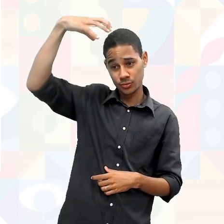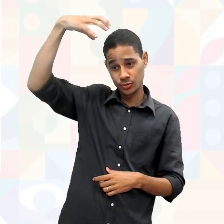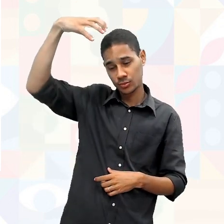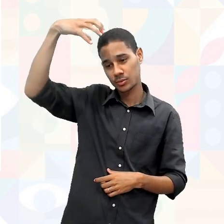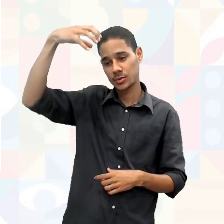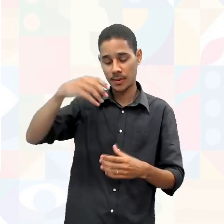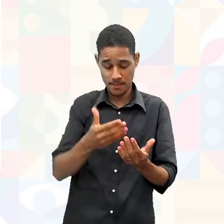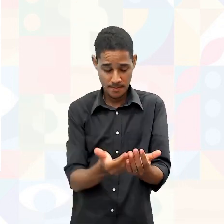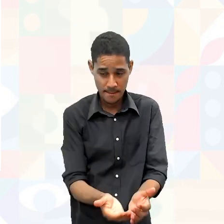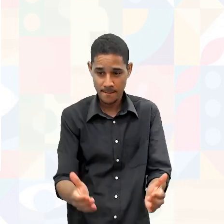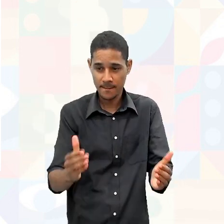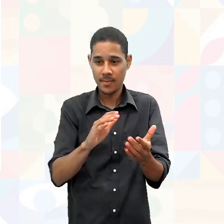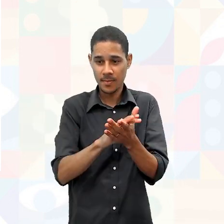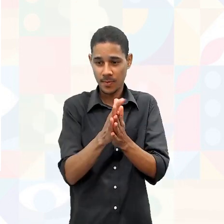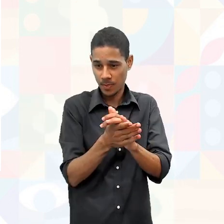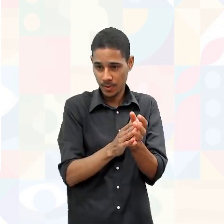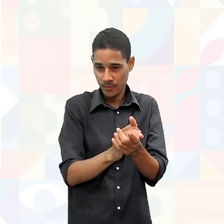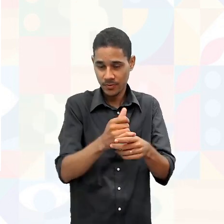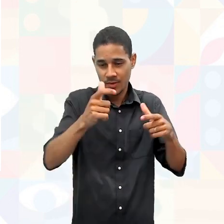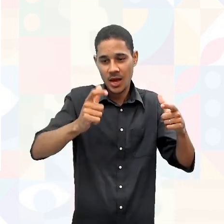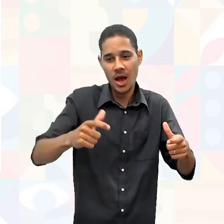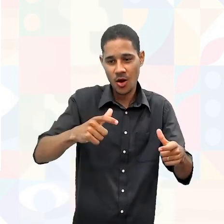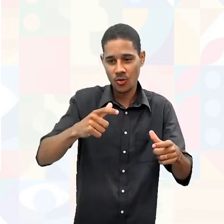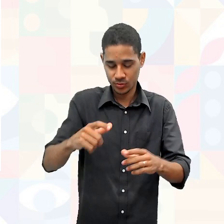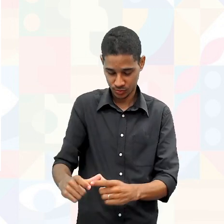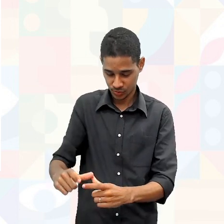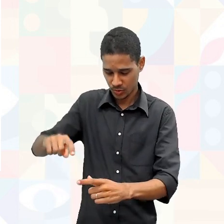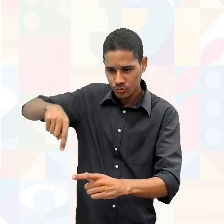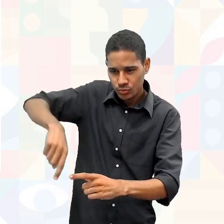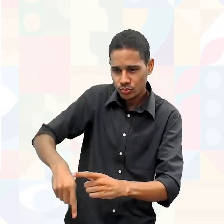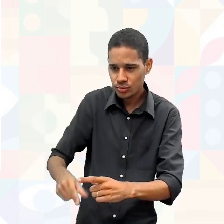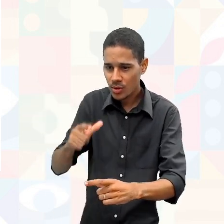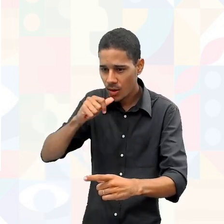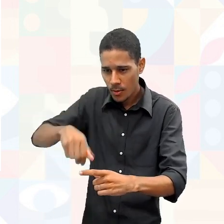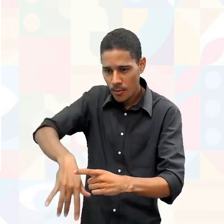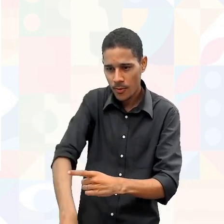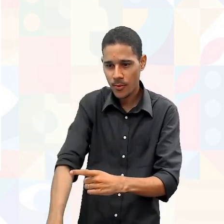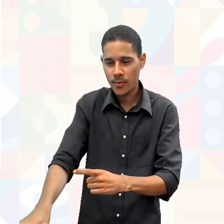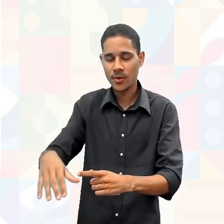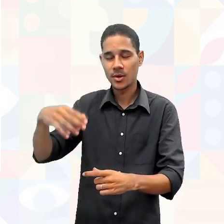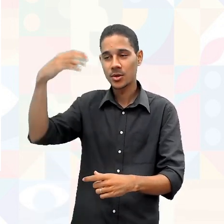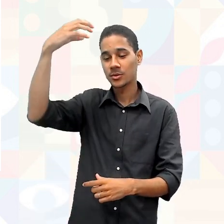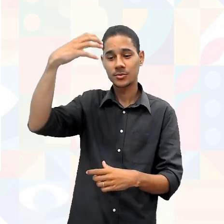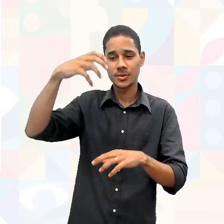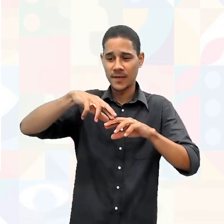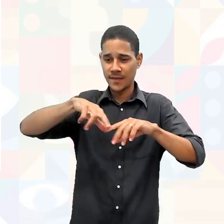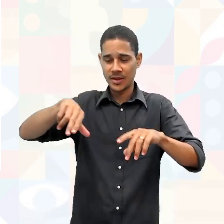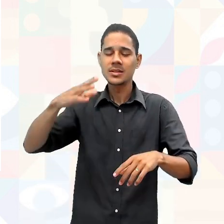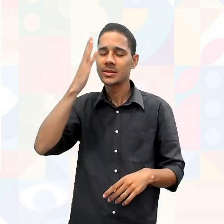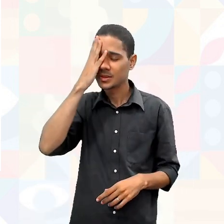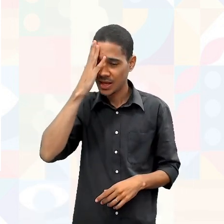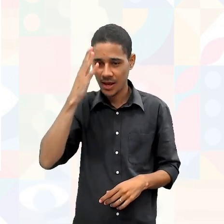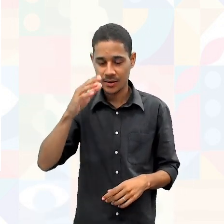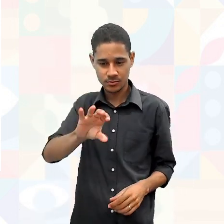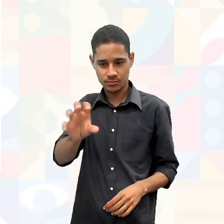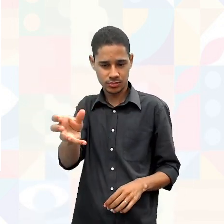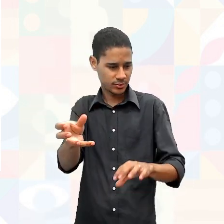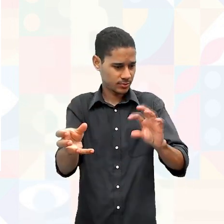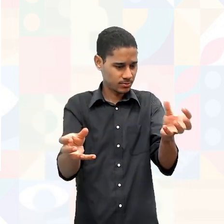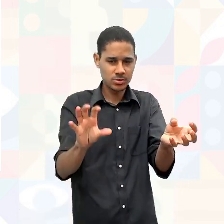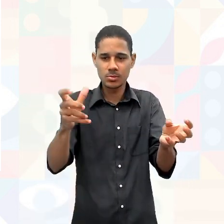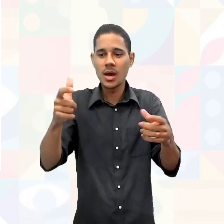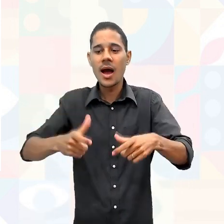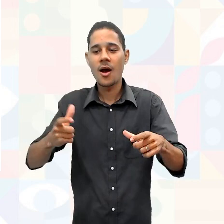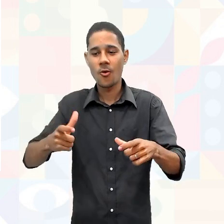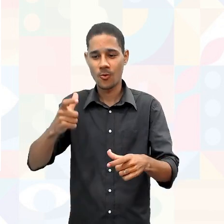a pia, onde vai ser ralo, onde vai ser chuveiro, né? E chaves gerais de água, onde você fecha